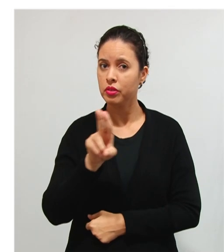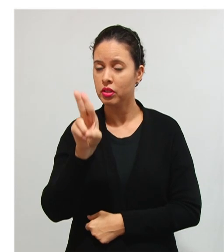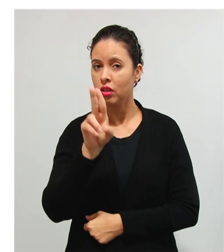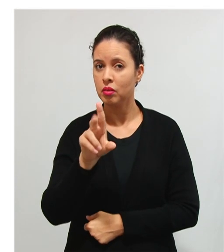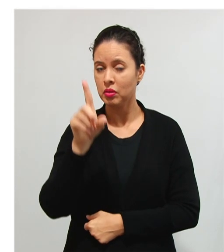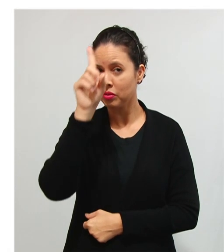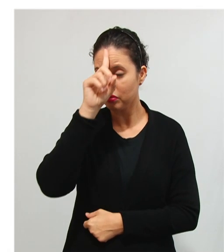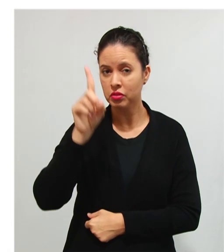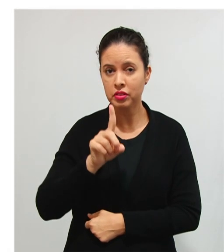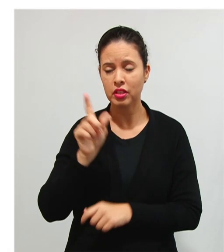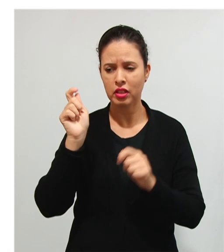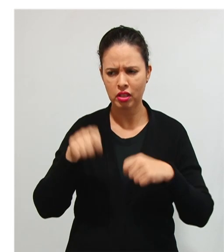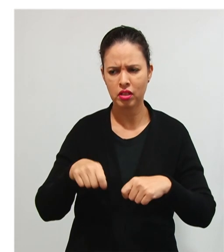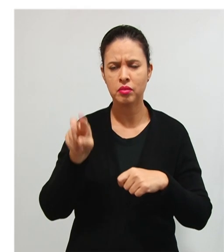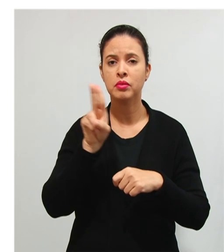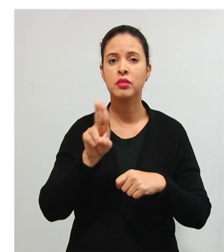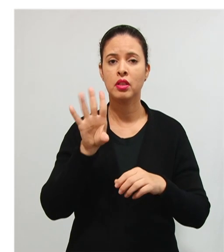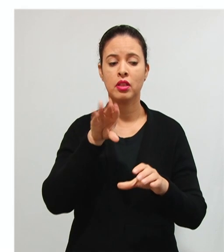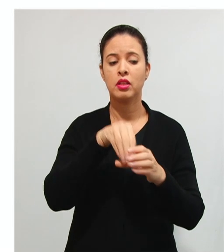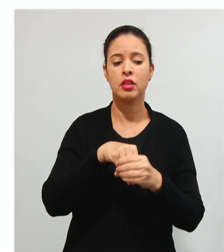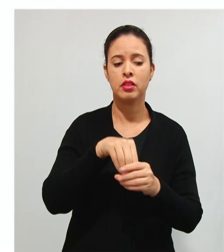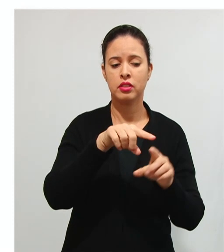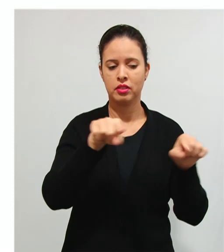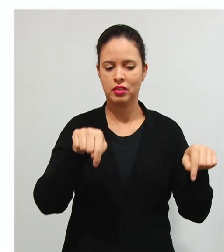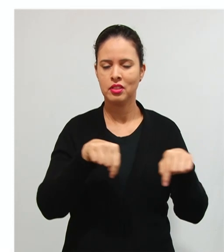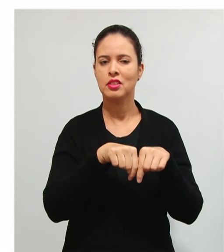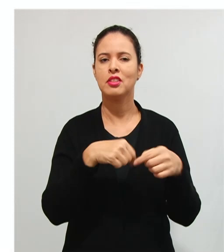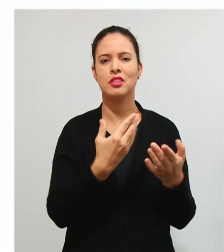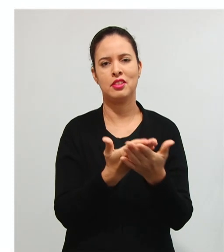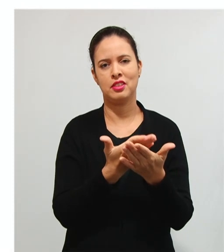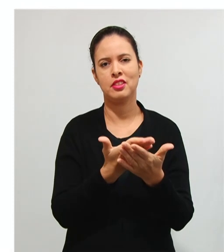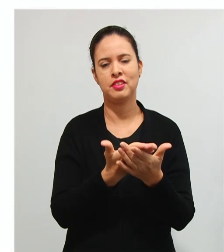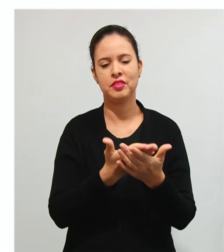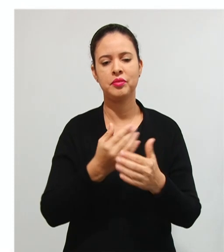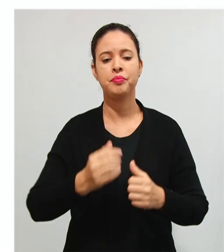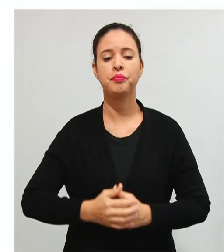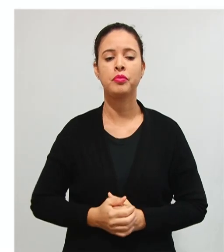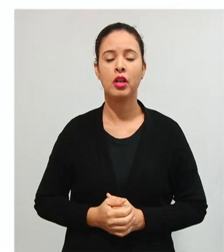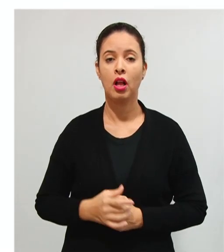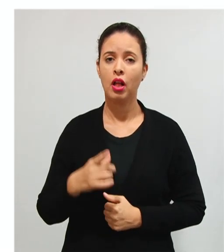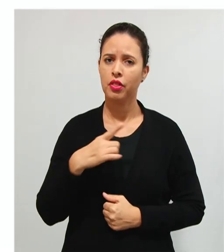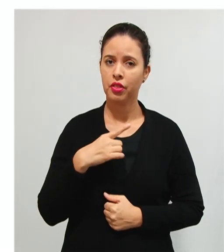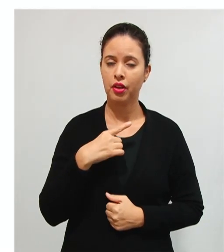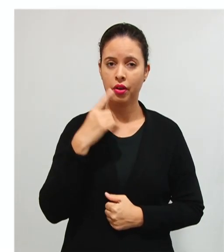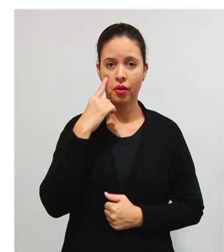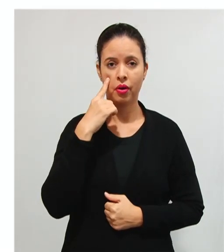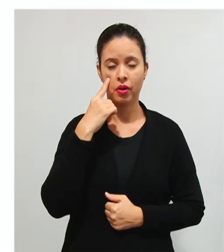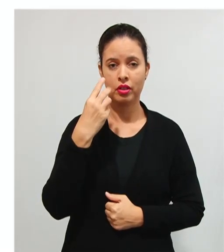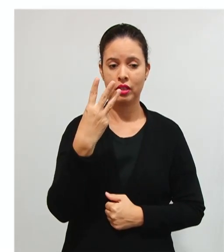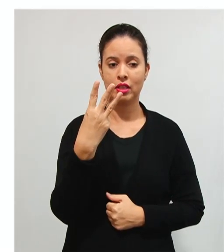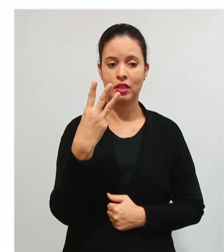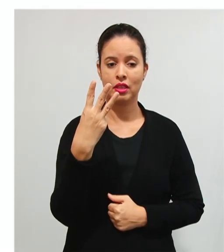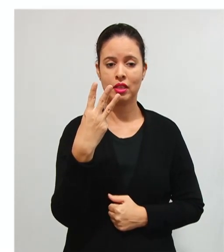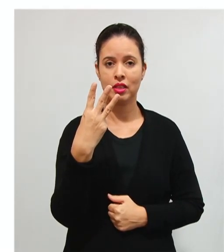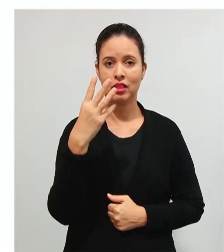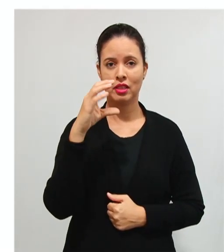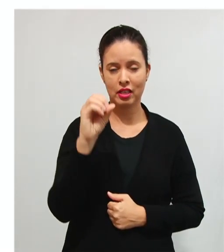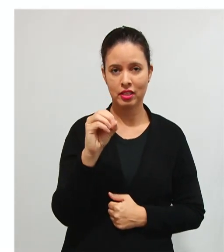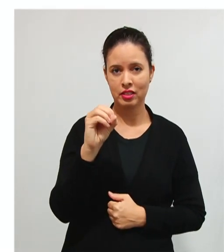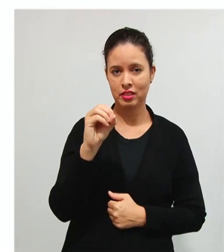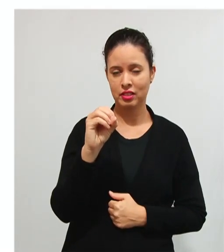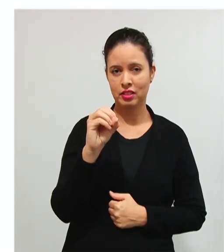utilizar dentro do ambiente educacional. Eu trouxe aqui as 30